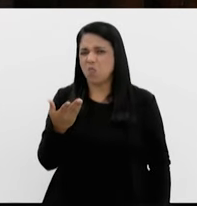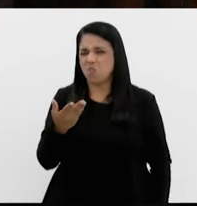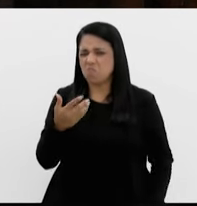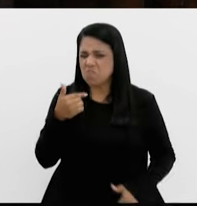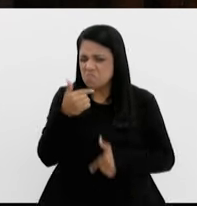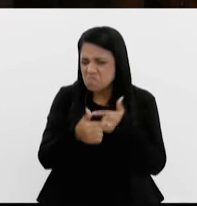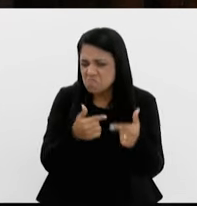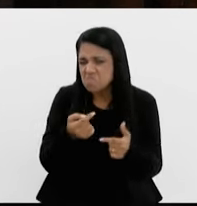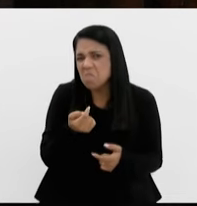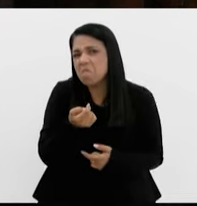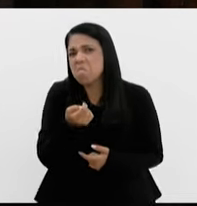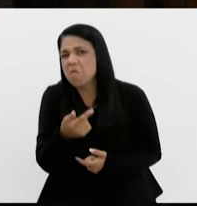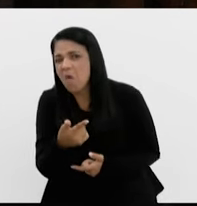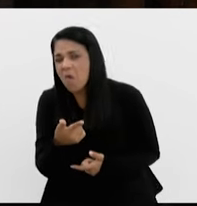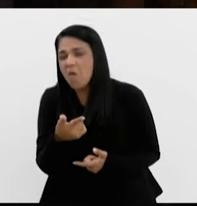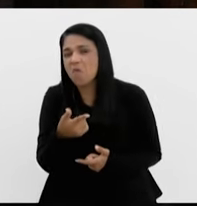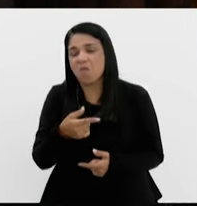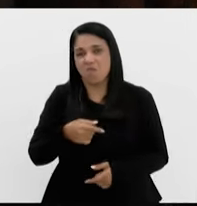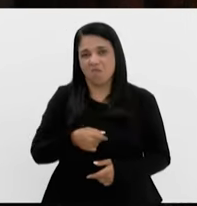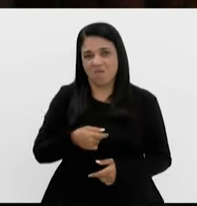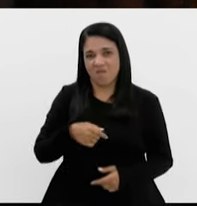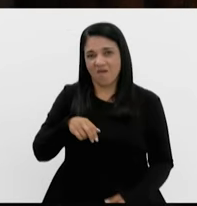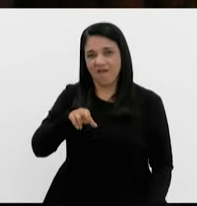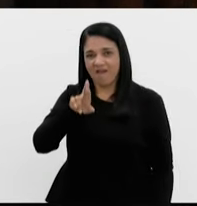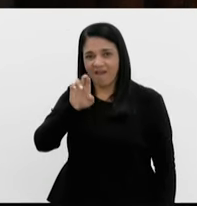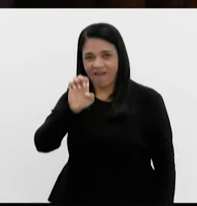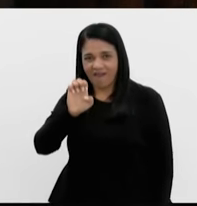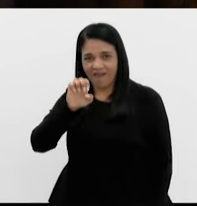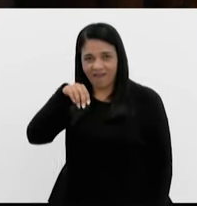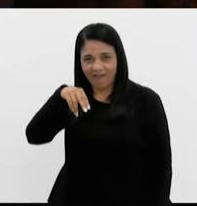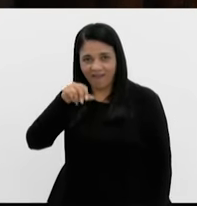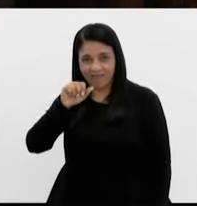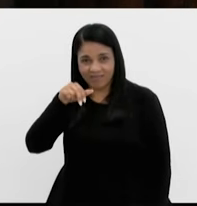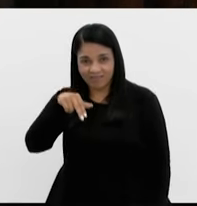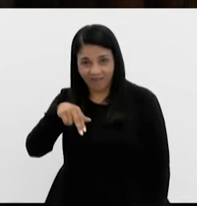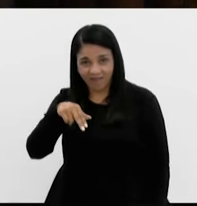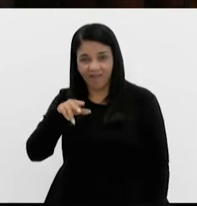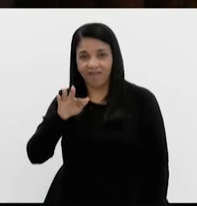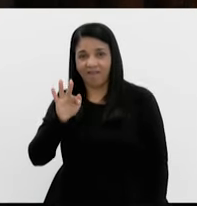pouquíssimo que é o tal Renan Ferreirinha do